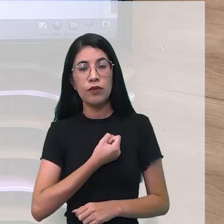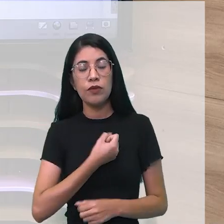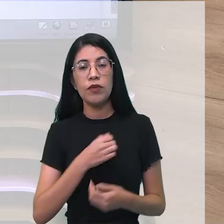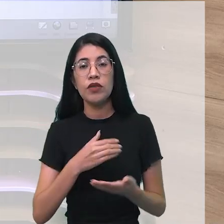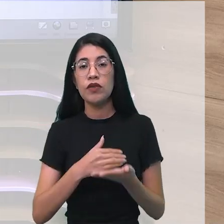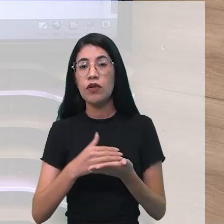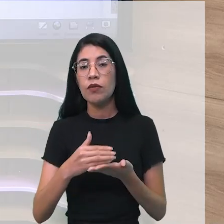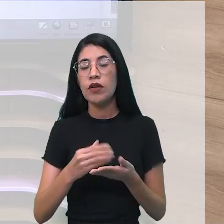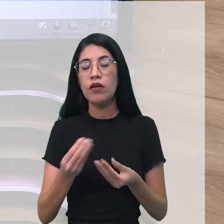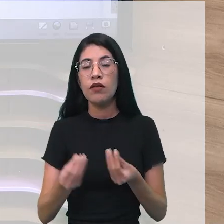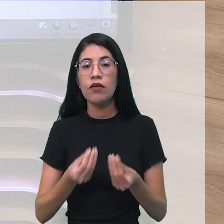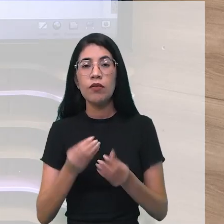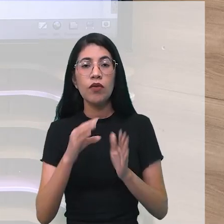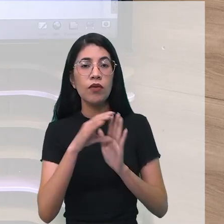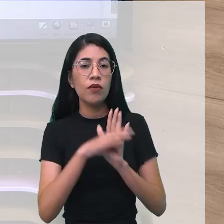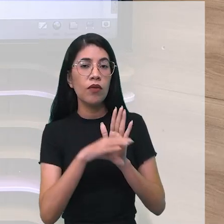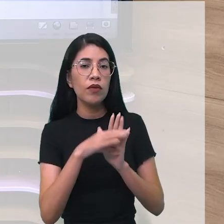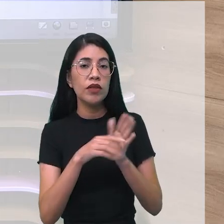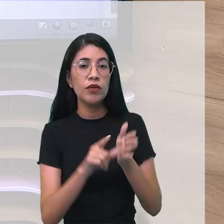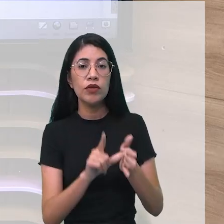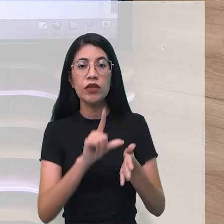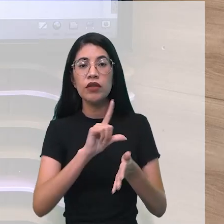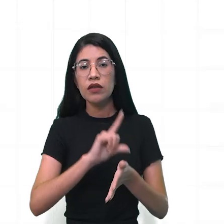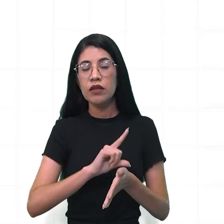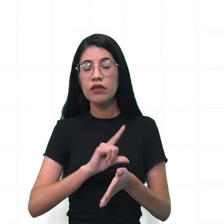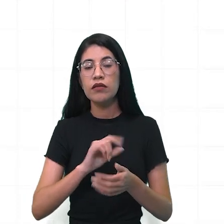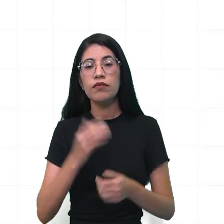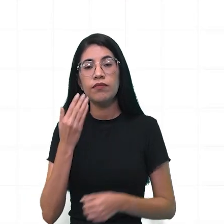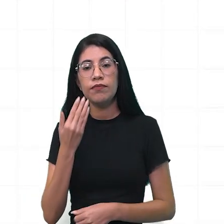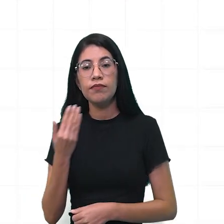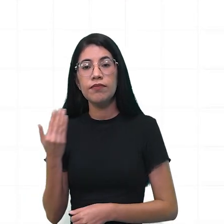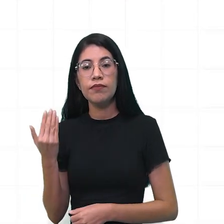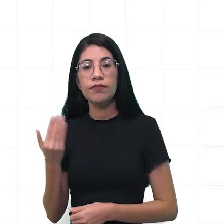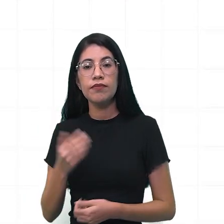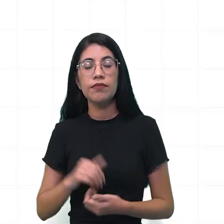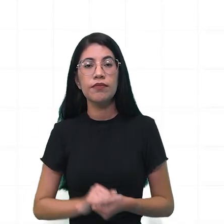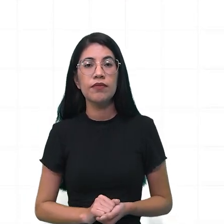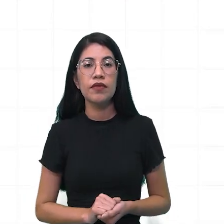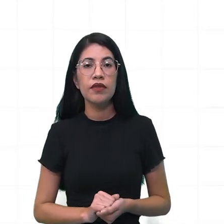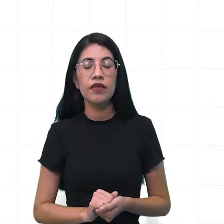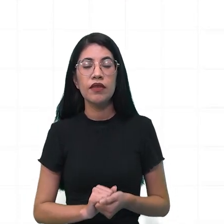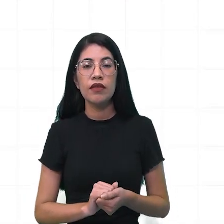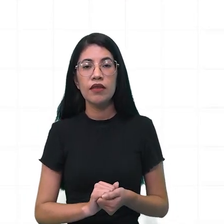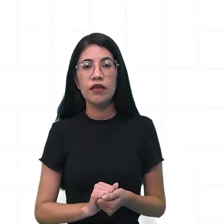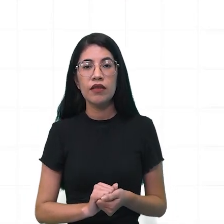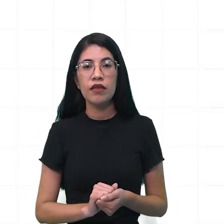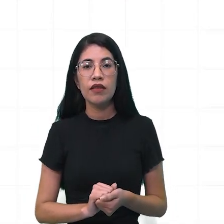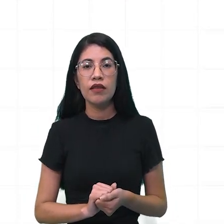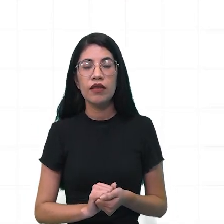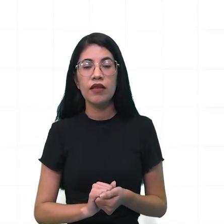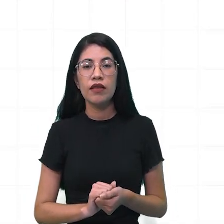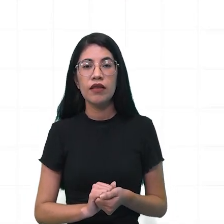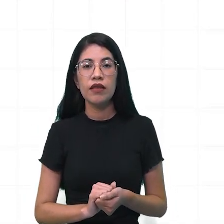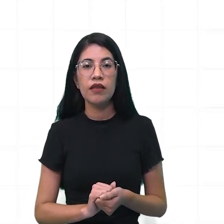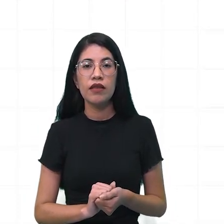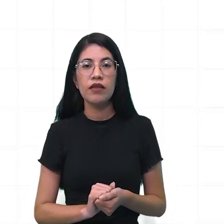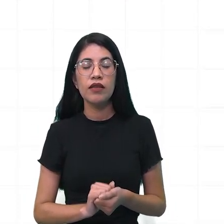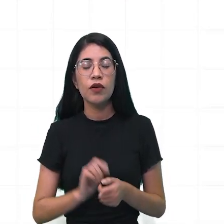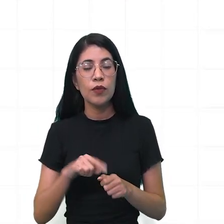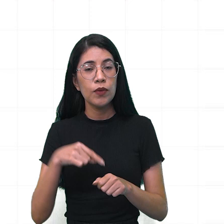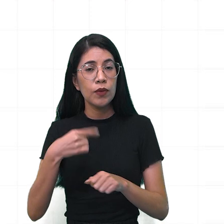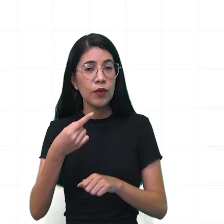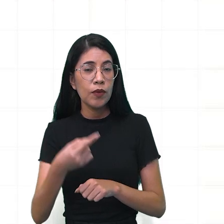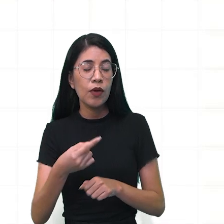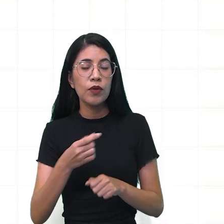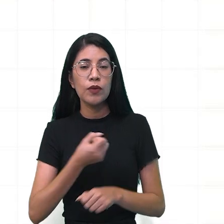começar então com o conceito de sucessor. Vamos então à nossa cartela? Porque diz assim, que o sucessor de um número